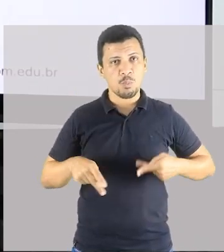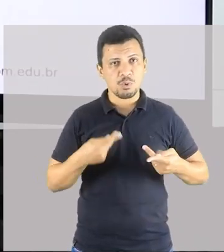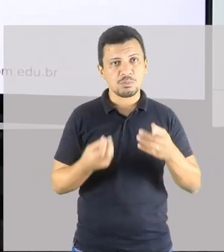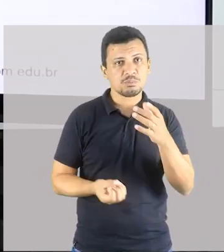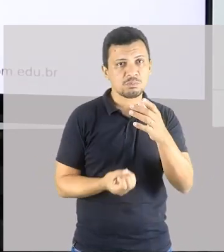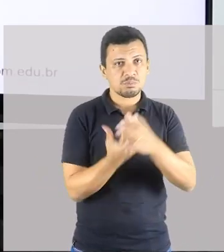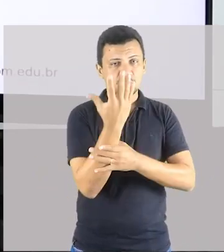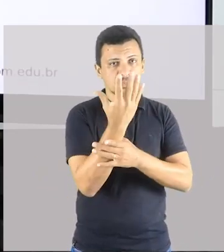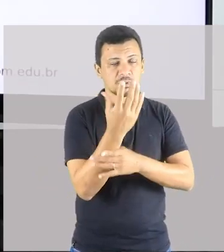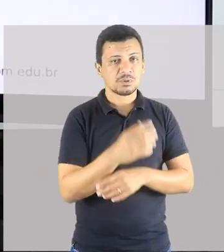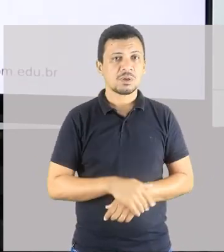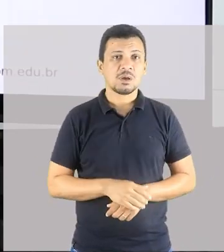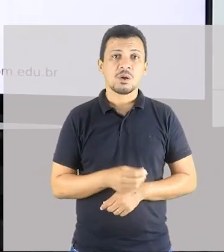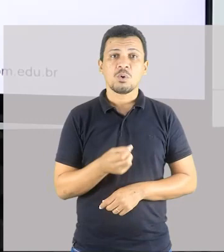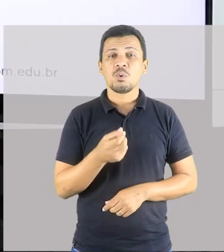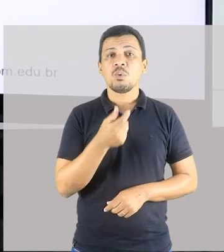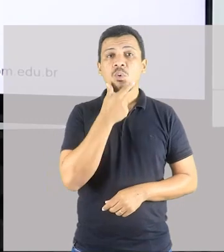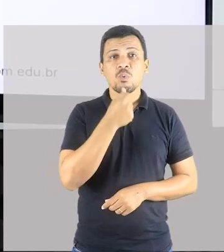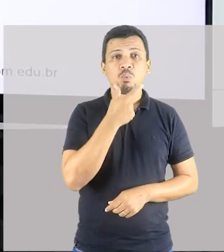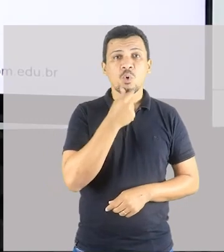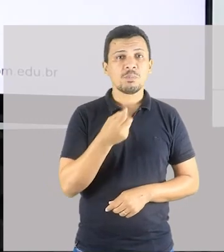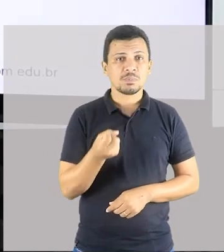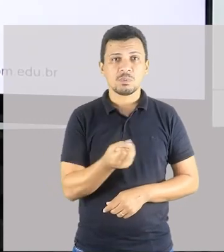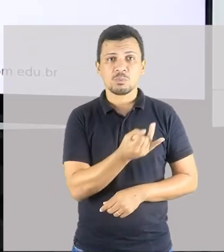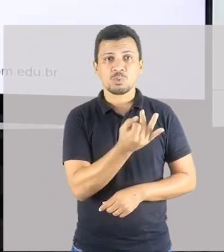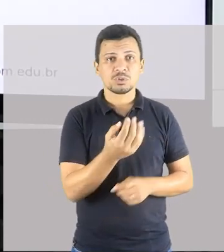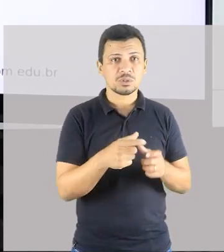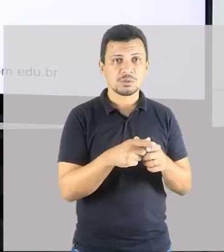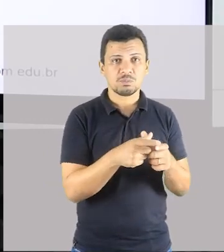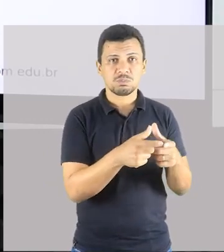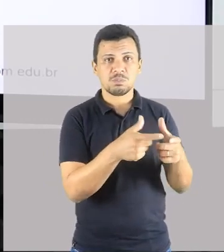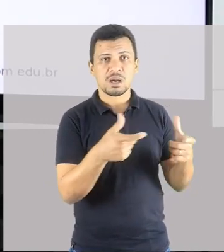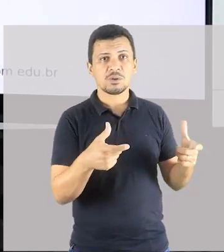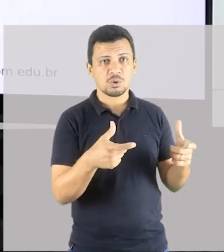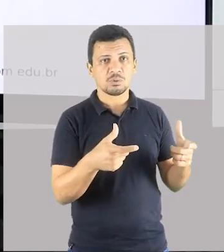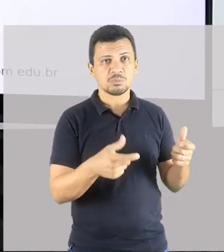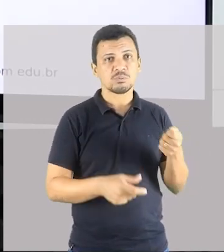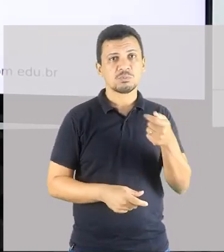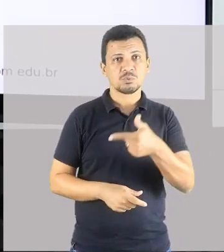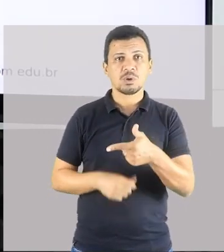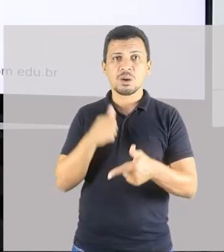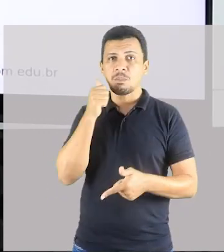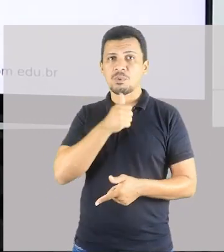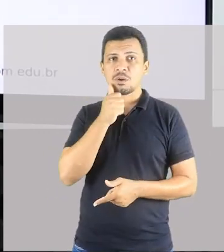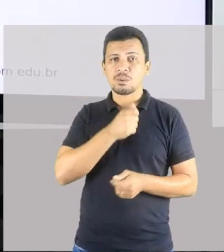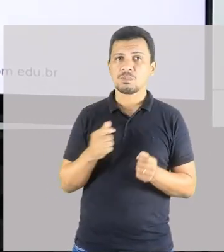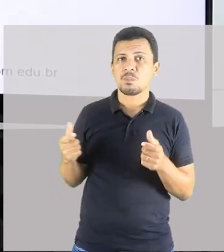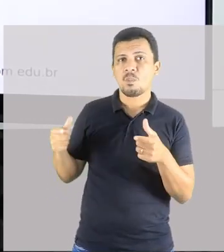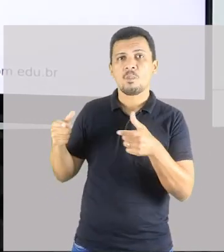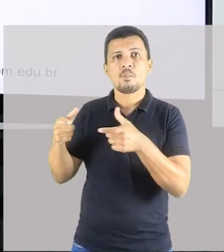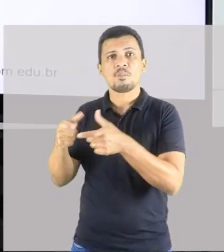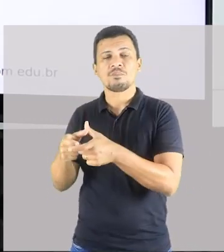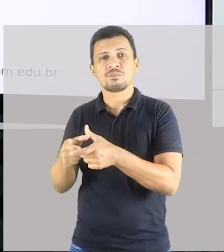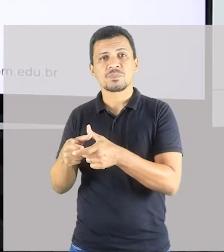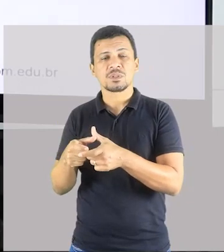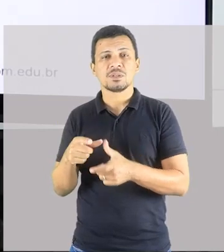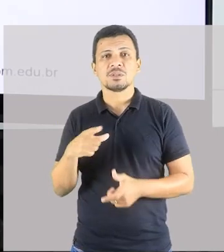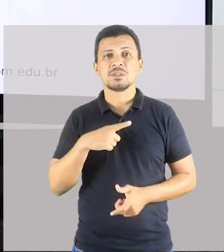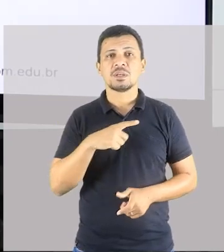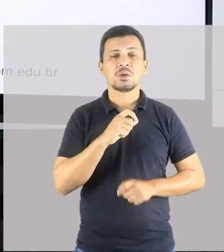os homens têm uma maior produção. Por que tanto no homem quanto na mulher? Porque eles são produzidos pela